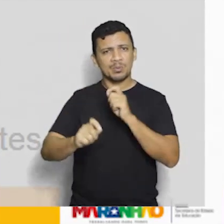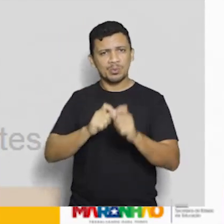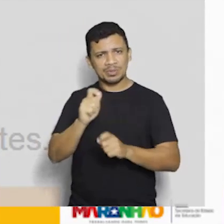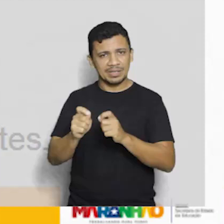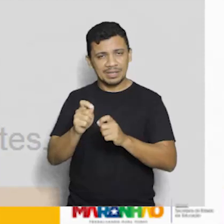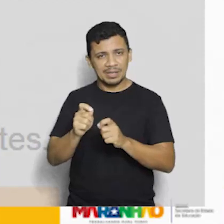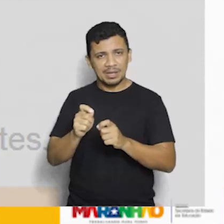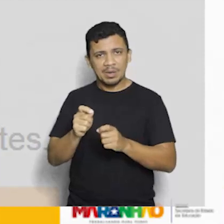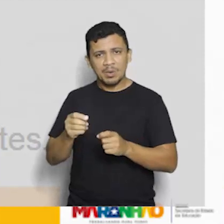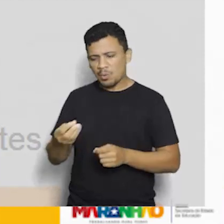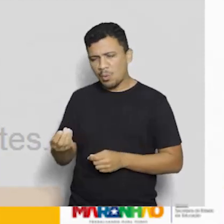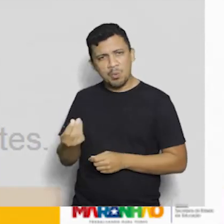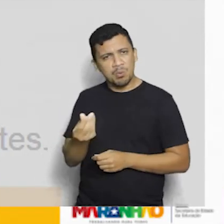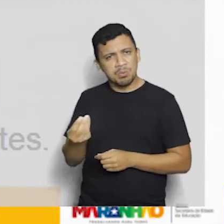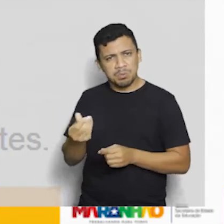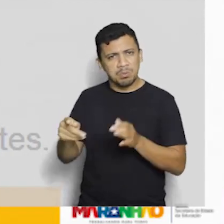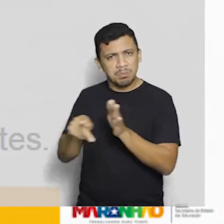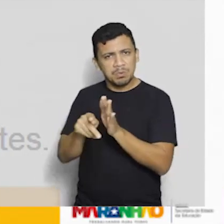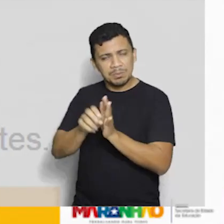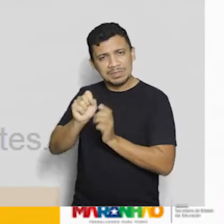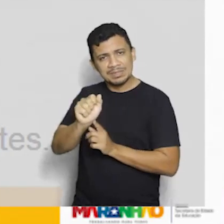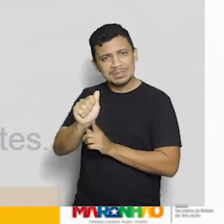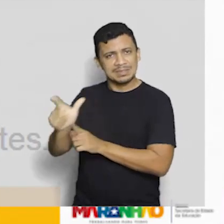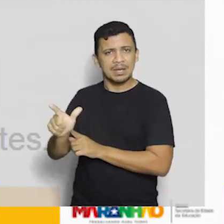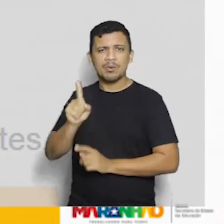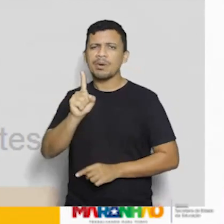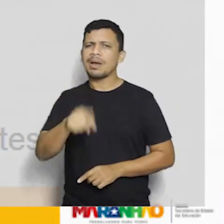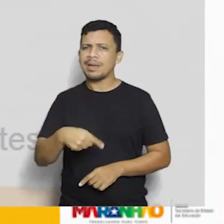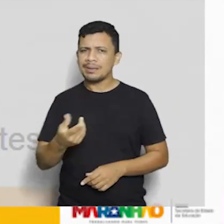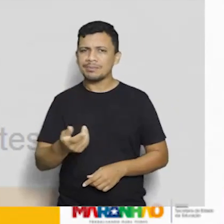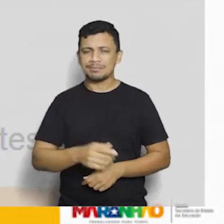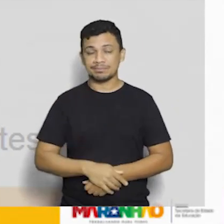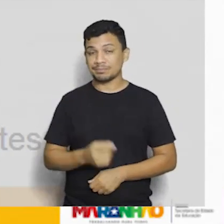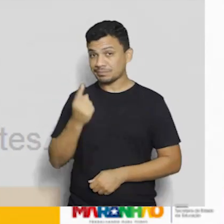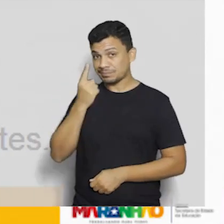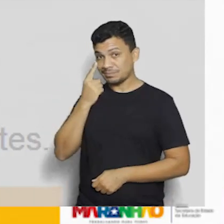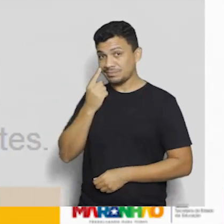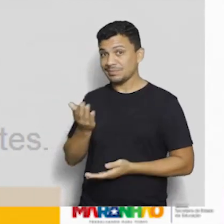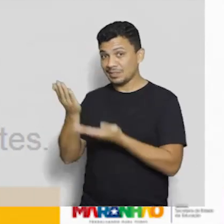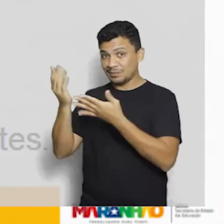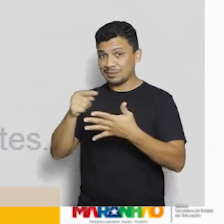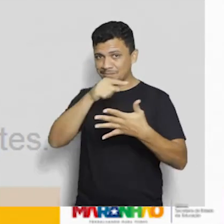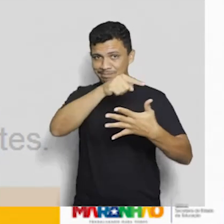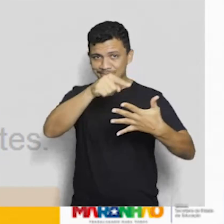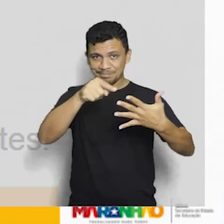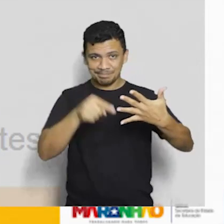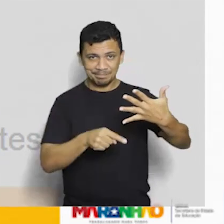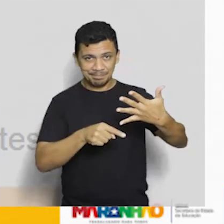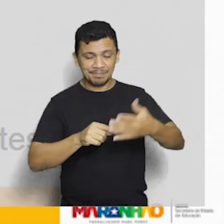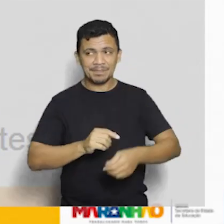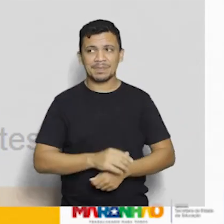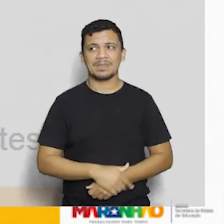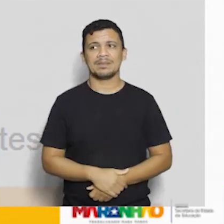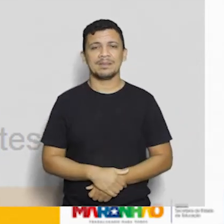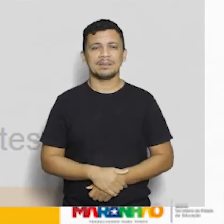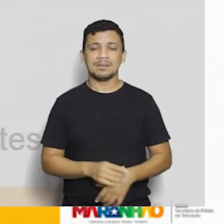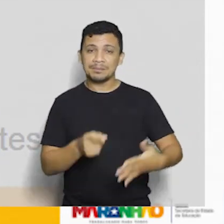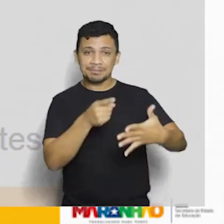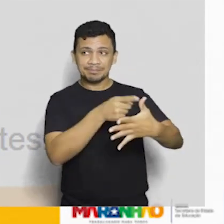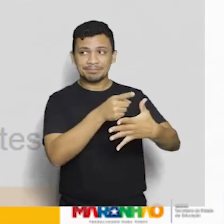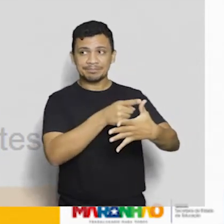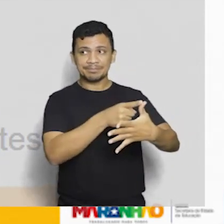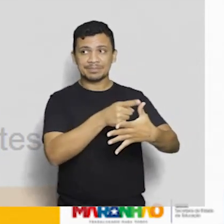uma amostra de sal de cozinha é, olha só, vamos aqui às alternativas. Alternativa